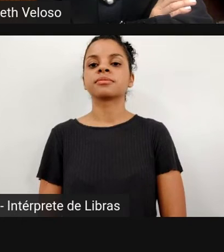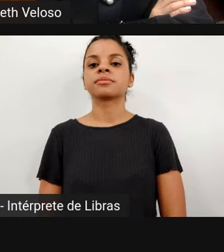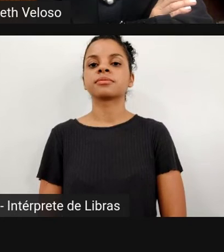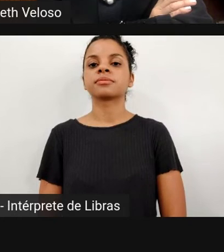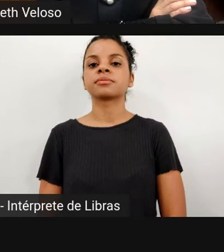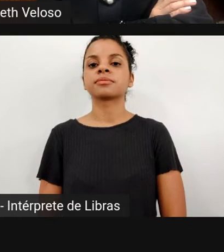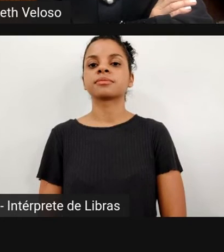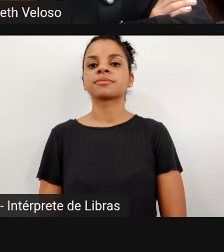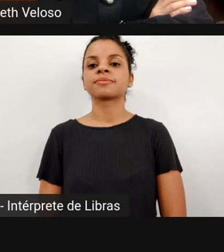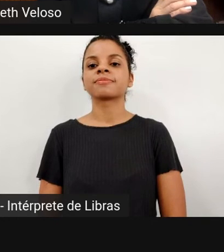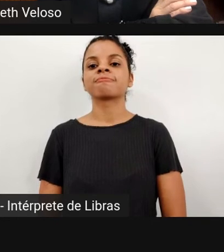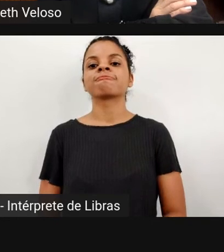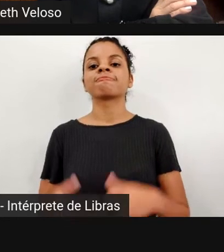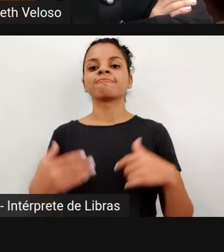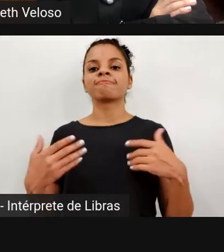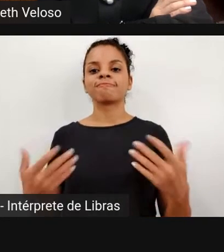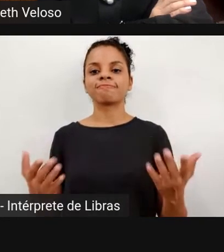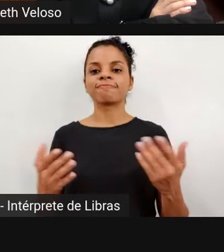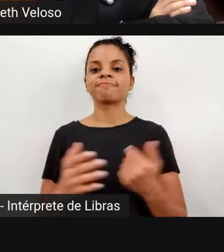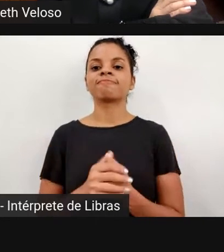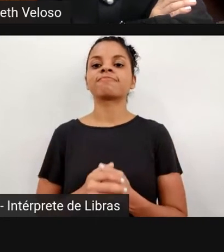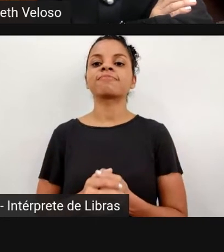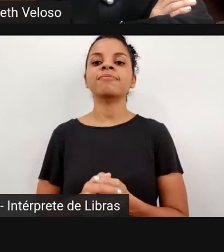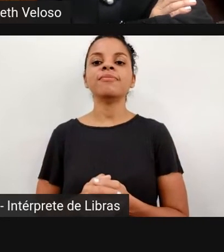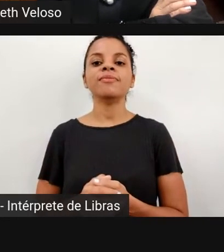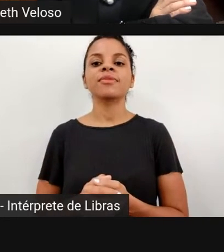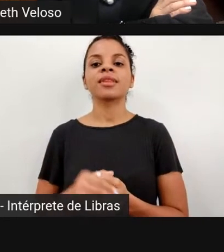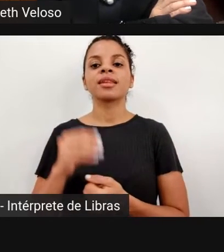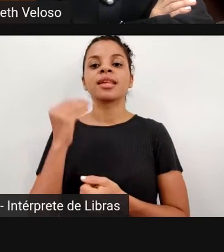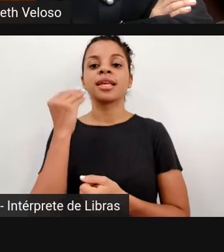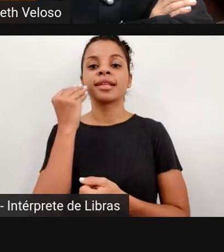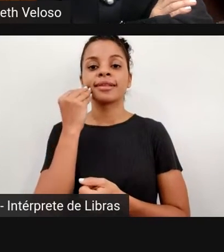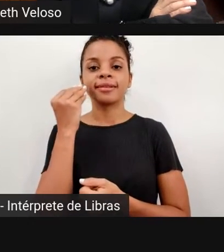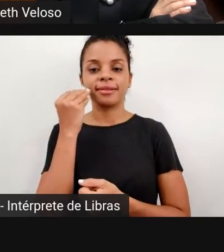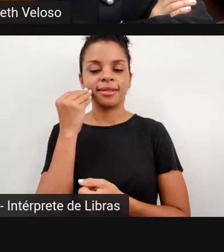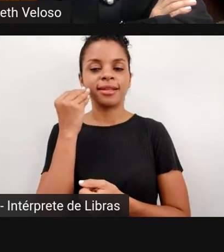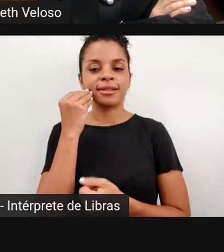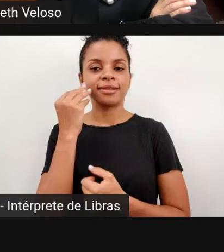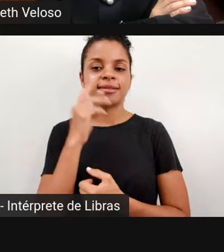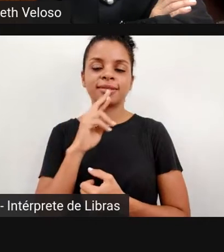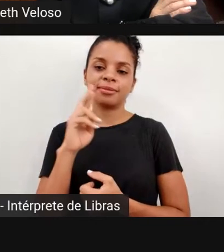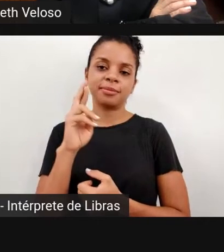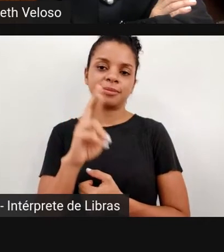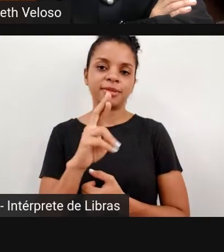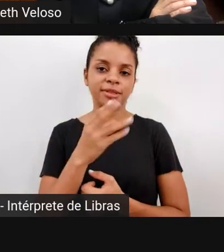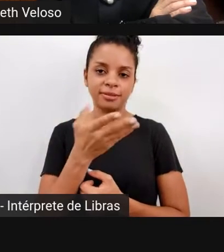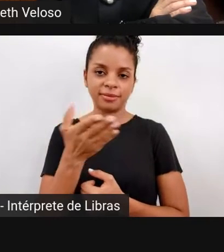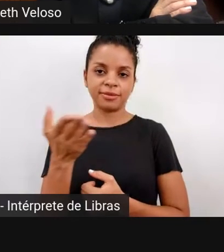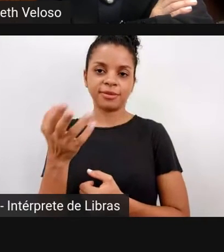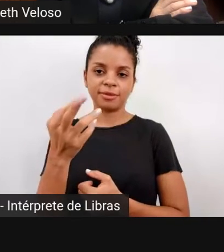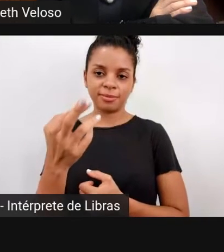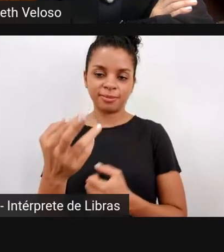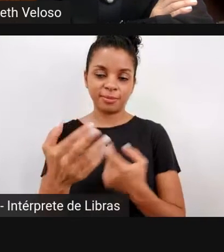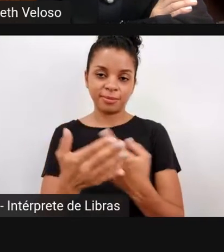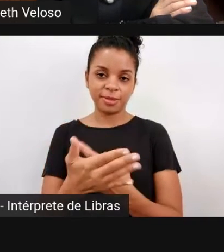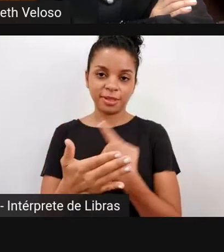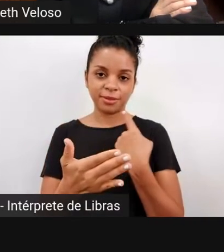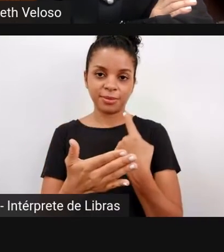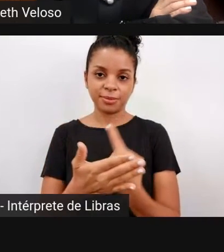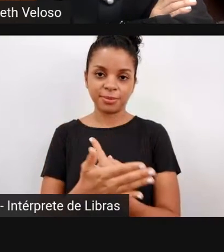Bom, vou tentar dar um passeio aí, a partir das suas perguntas, André. Eu acho que tem uma